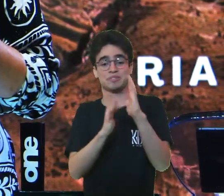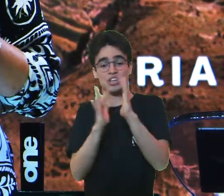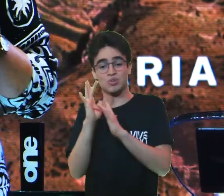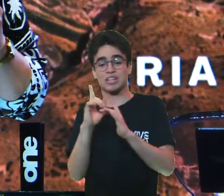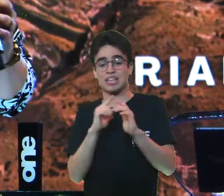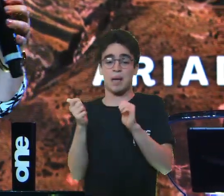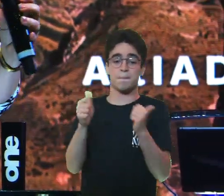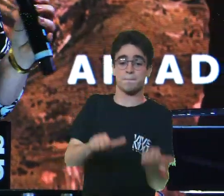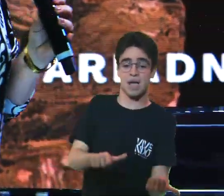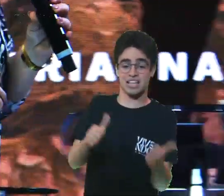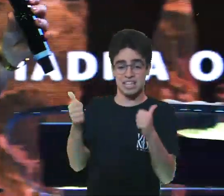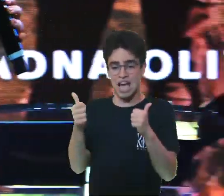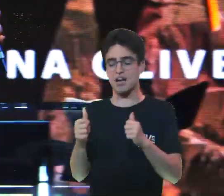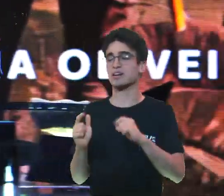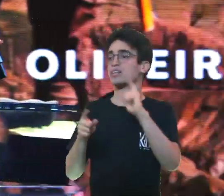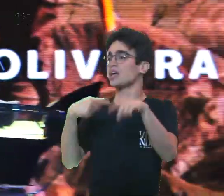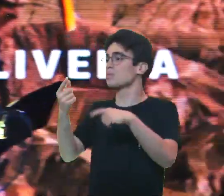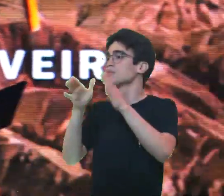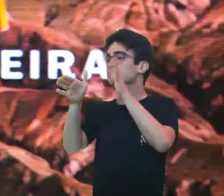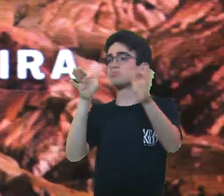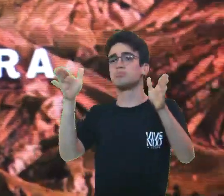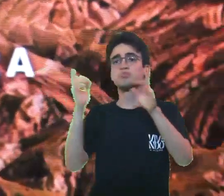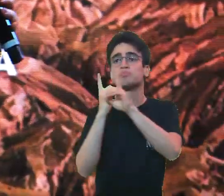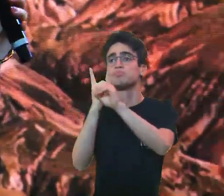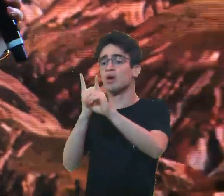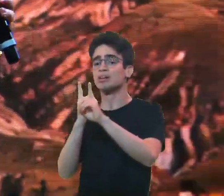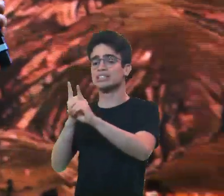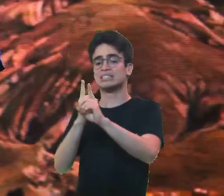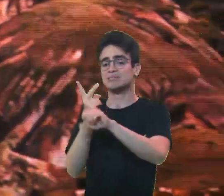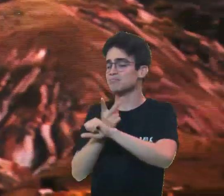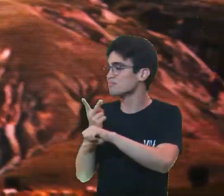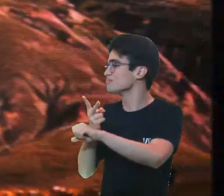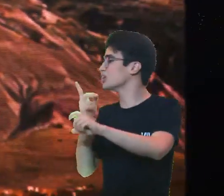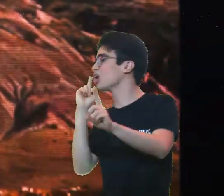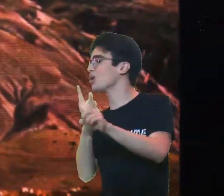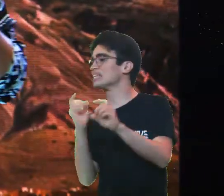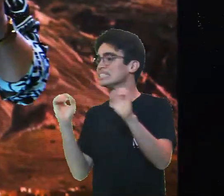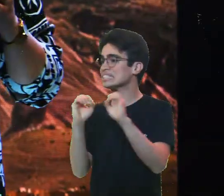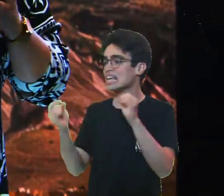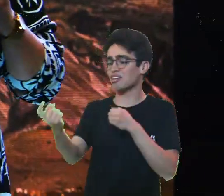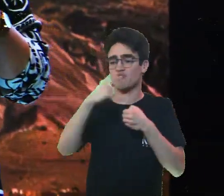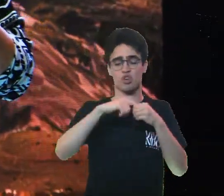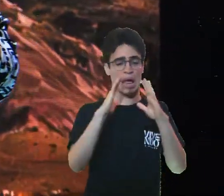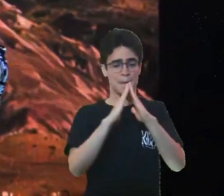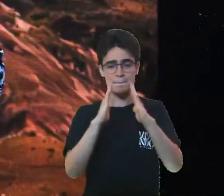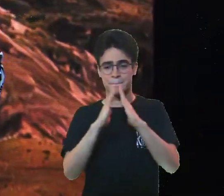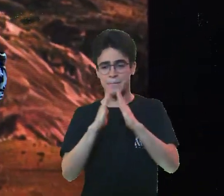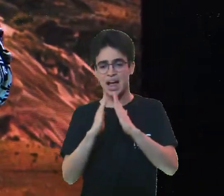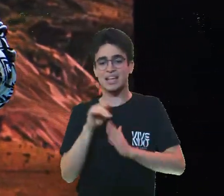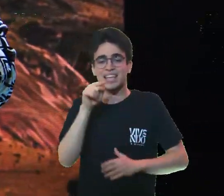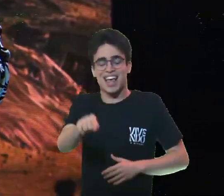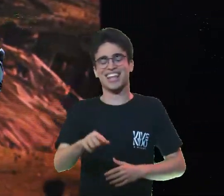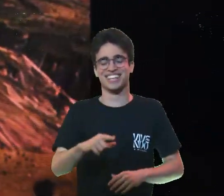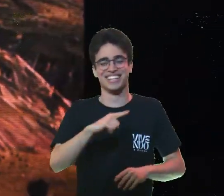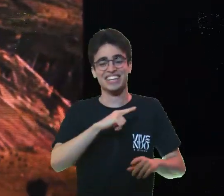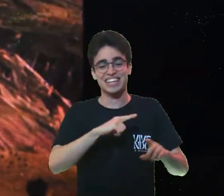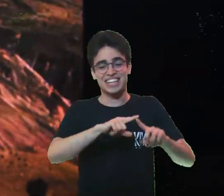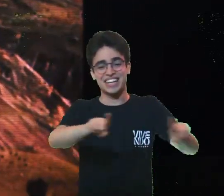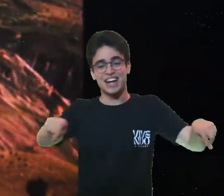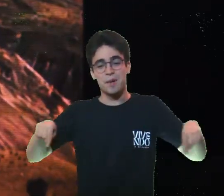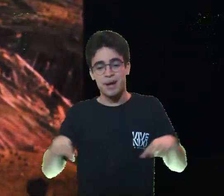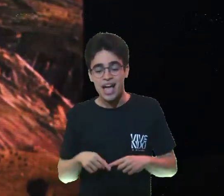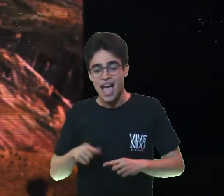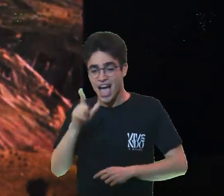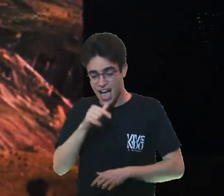batizavam. Sai pela cidade procurando um discípulo, não encontra nenhum. Volta para casa, enche a banheira e diz: